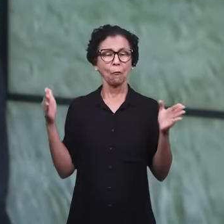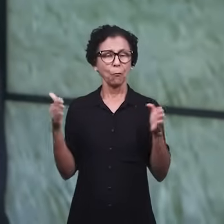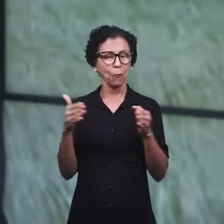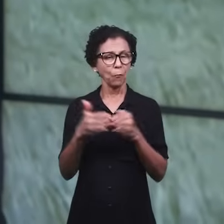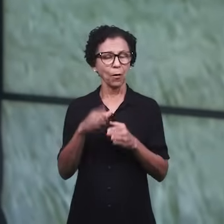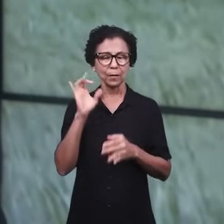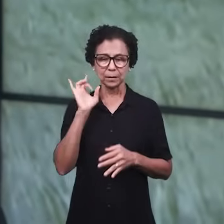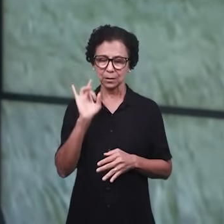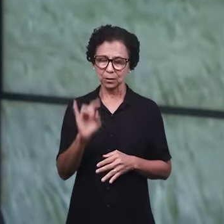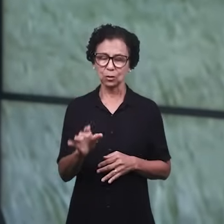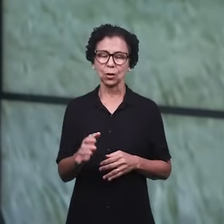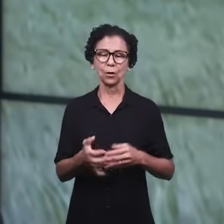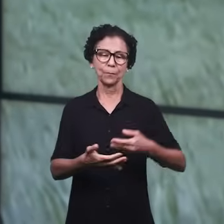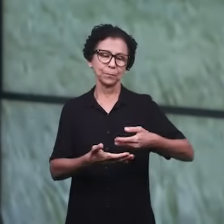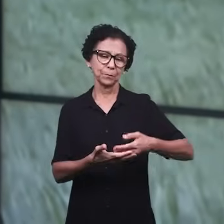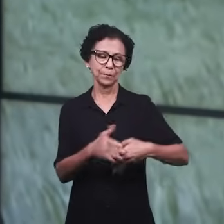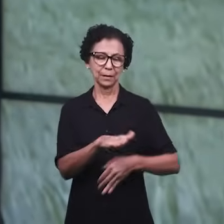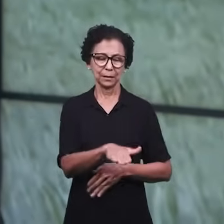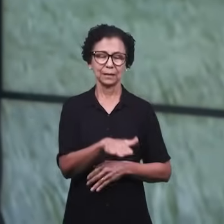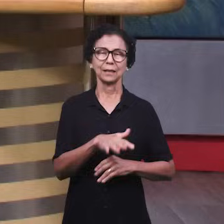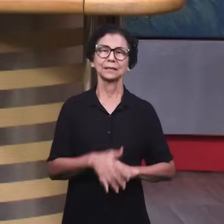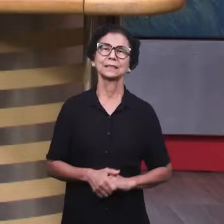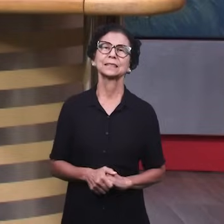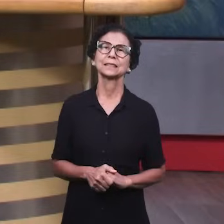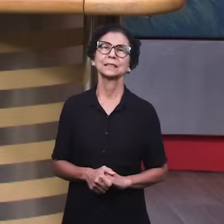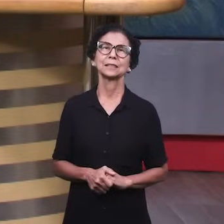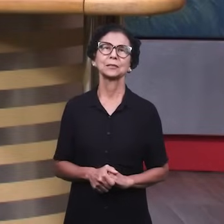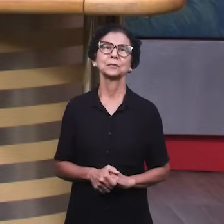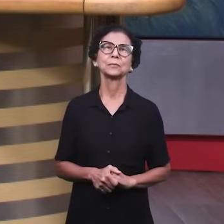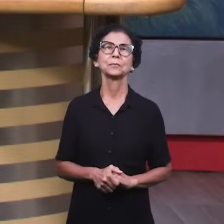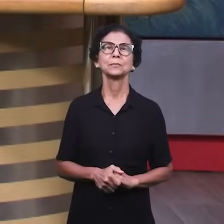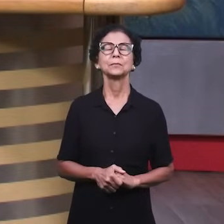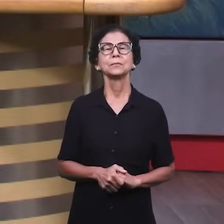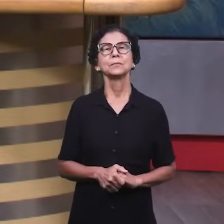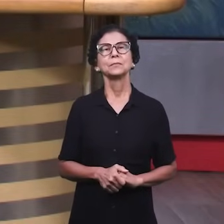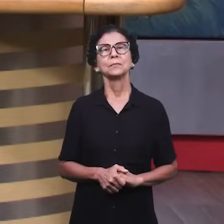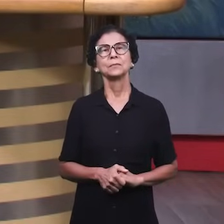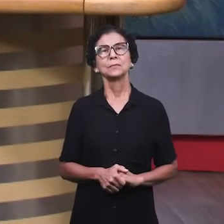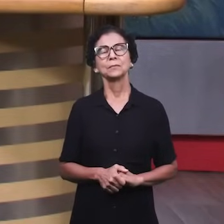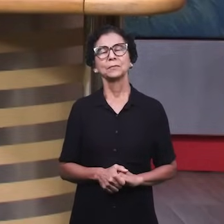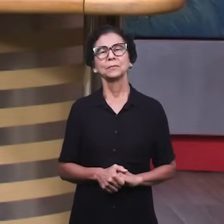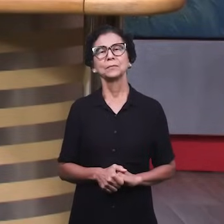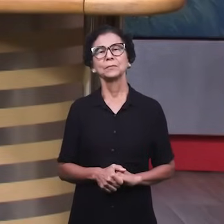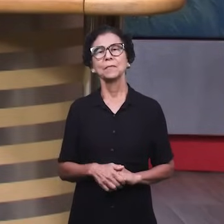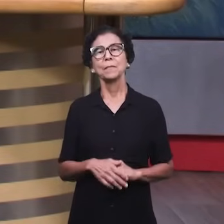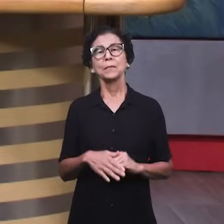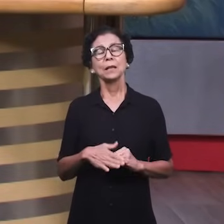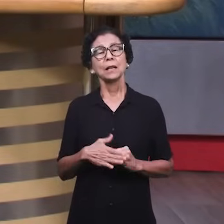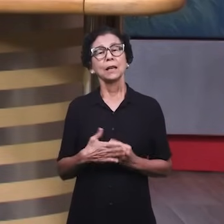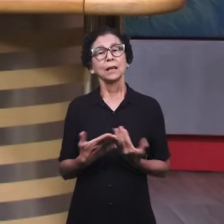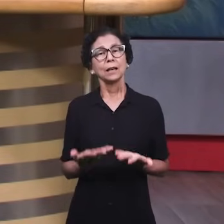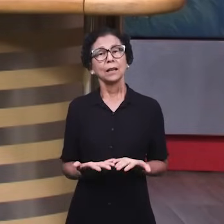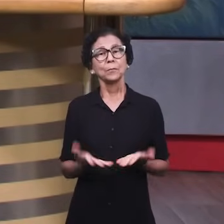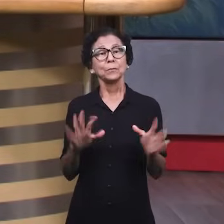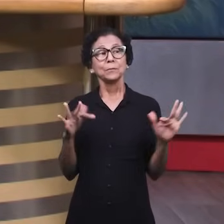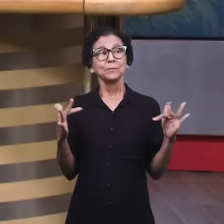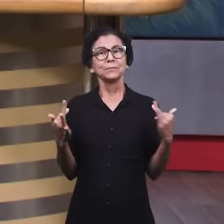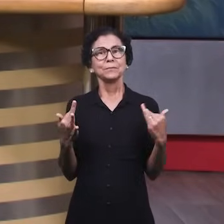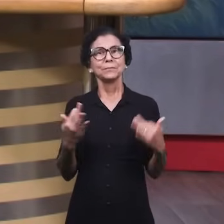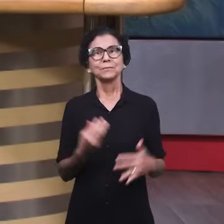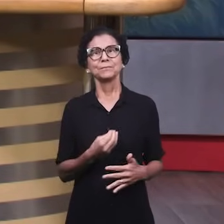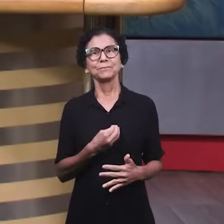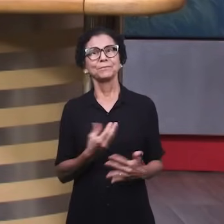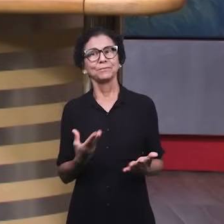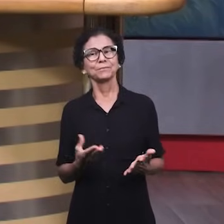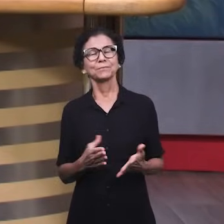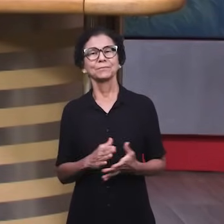adequado e é é um ponto tão importante a festa glorificação tem esse ponto tão importante que é família né Uhum